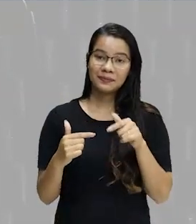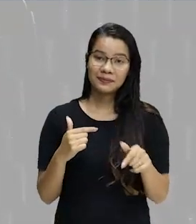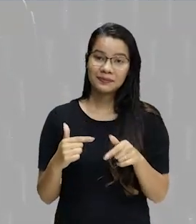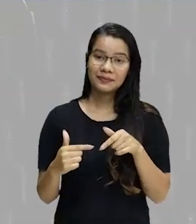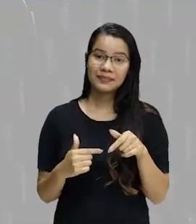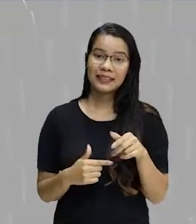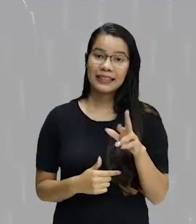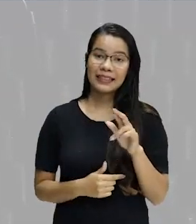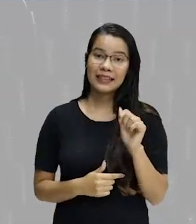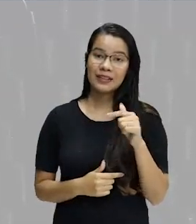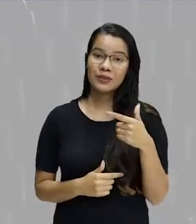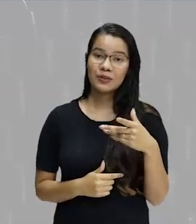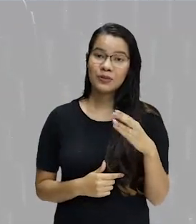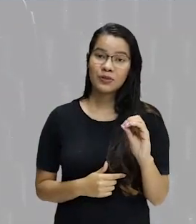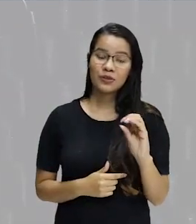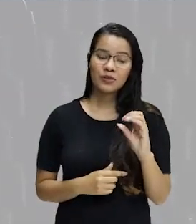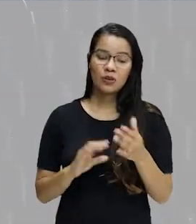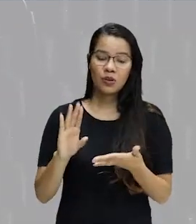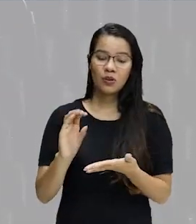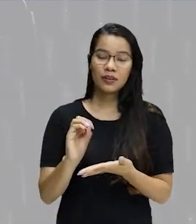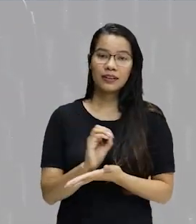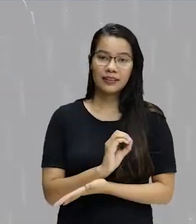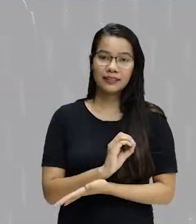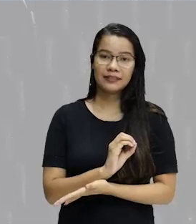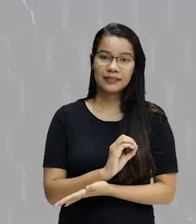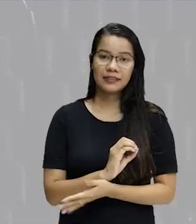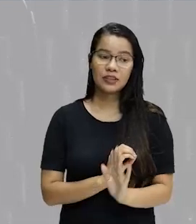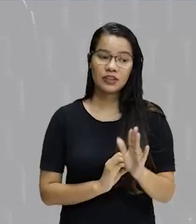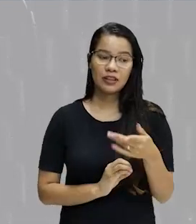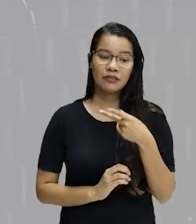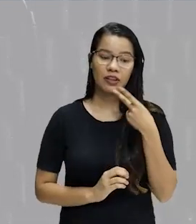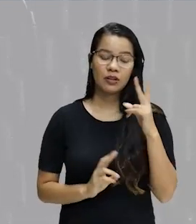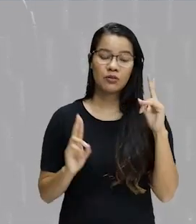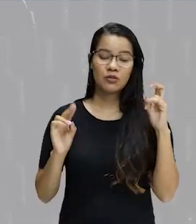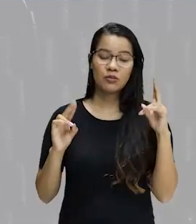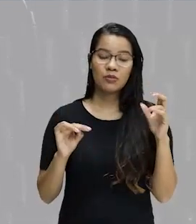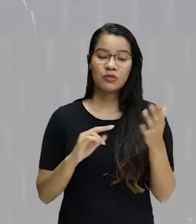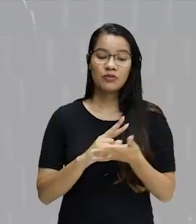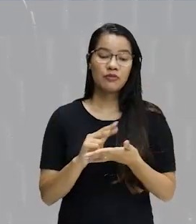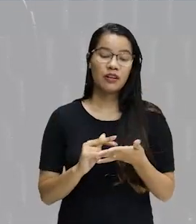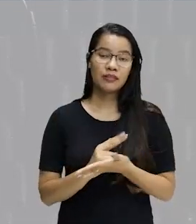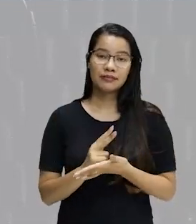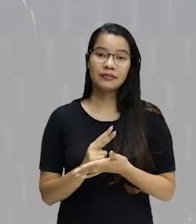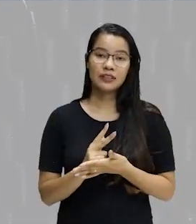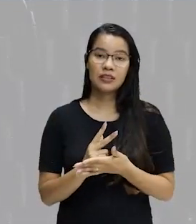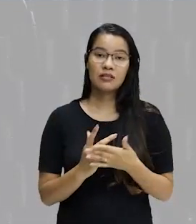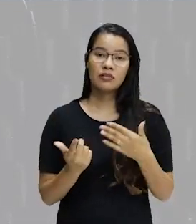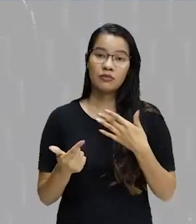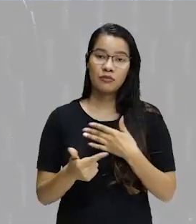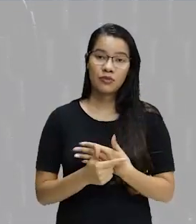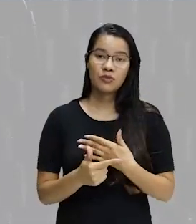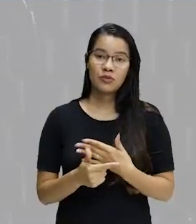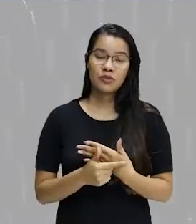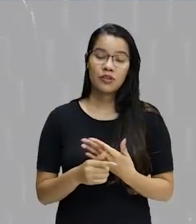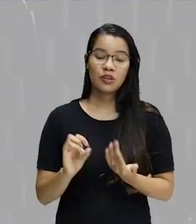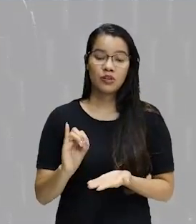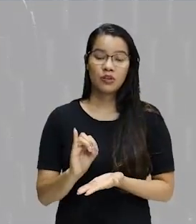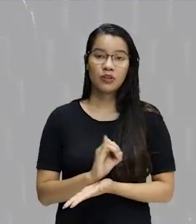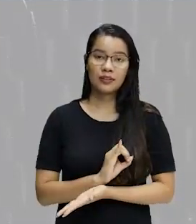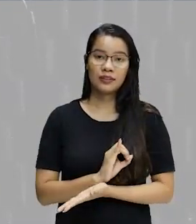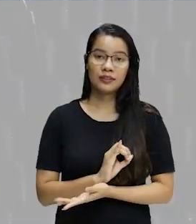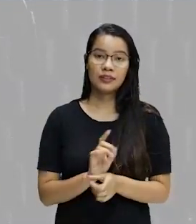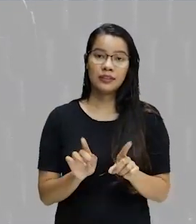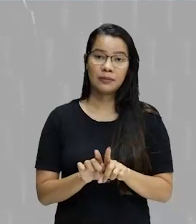as reações orgânicas. Já trabalhamos as diversas funções inorgânicas,